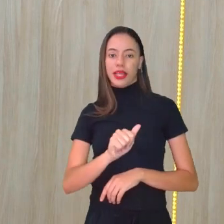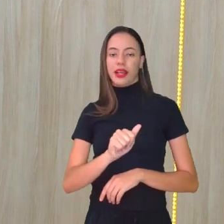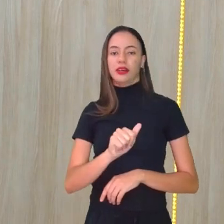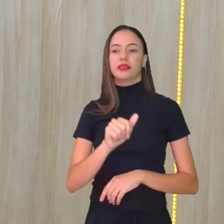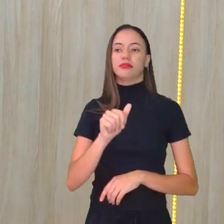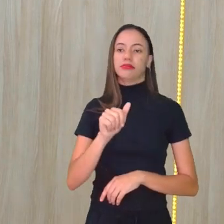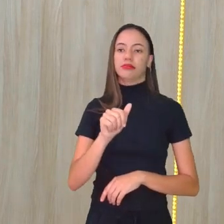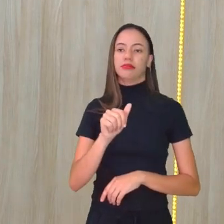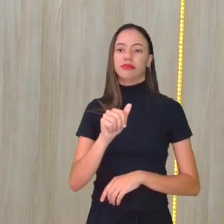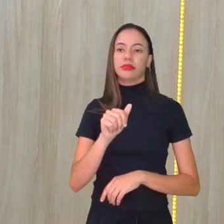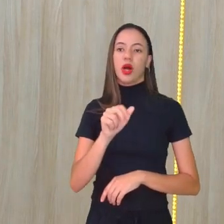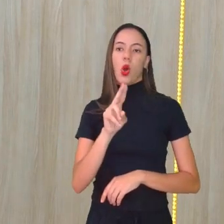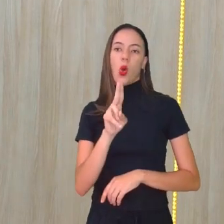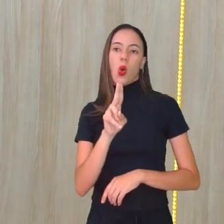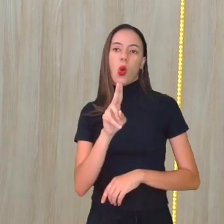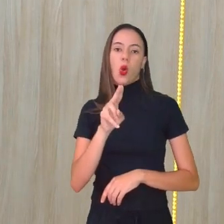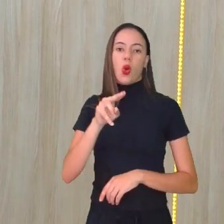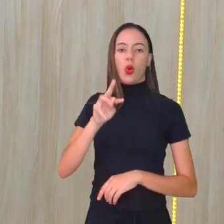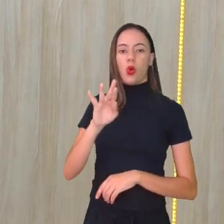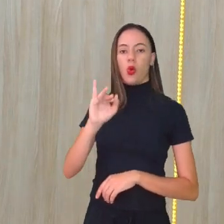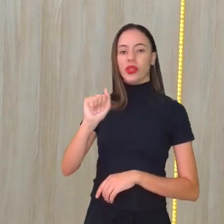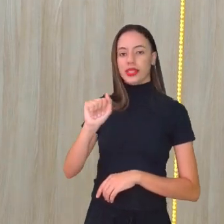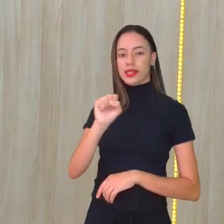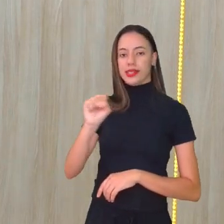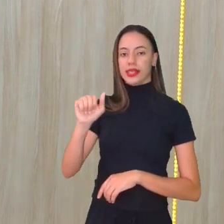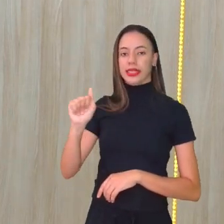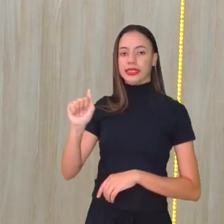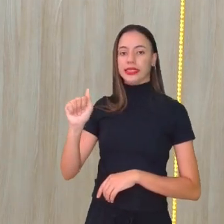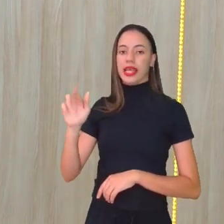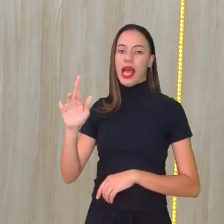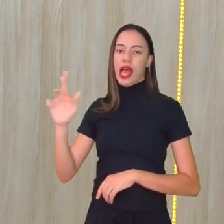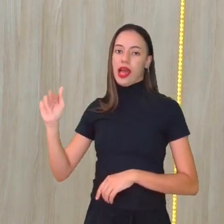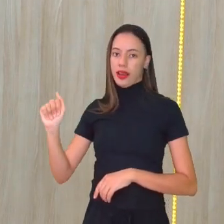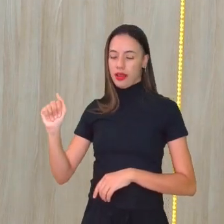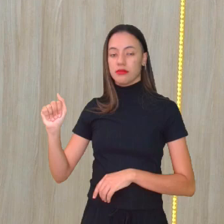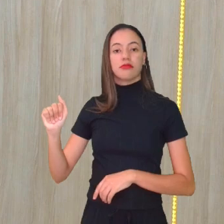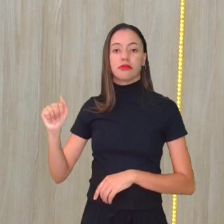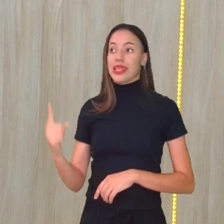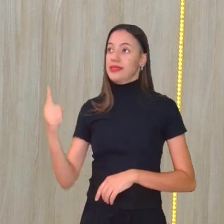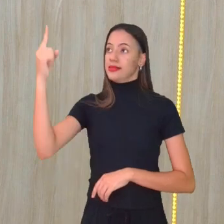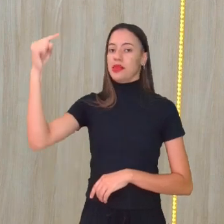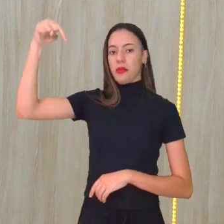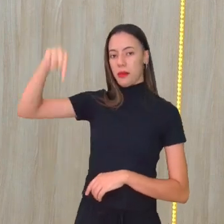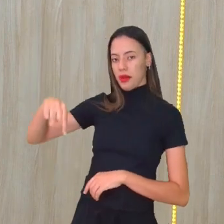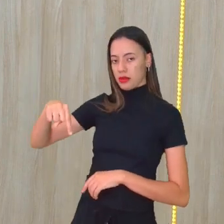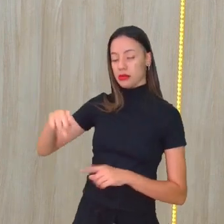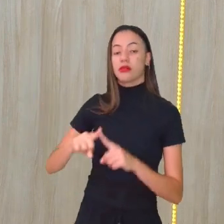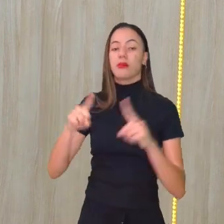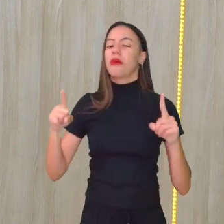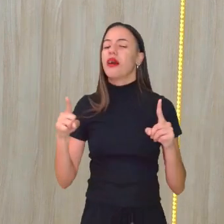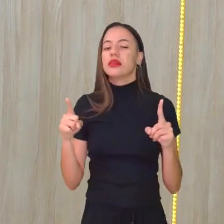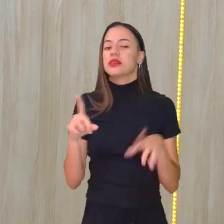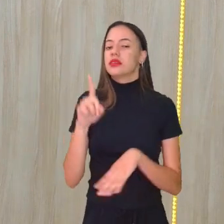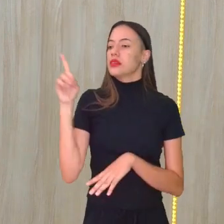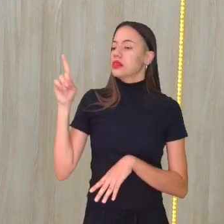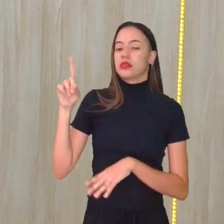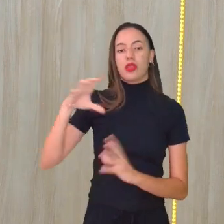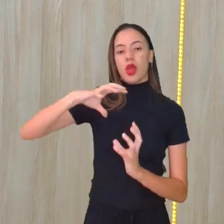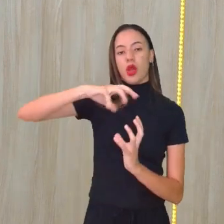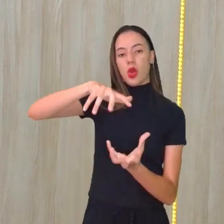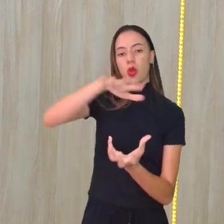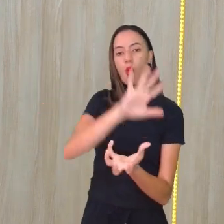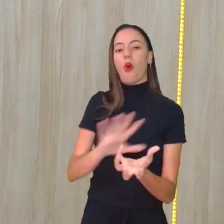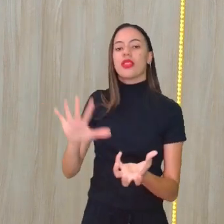né, da região do deserto do Saara. Mas o que interessa para a gente é que nesse continente, que é o continente onde